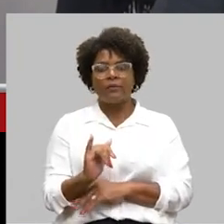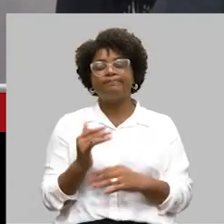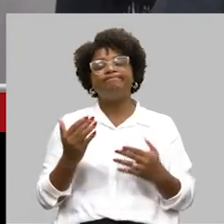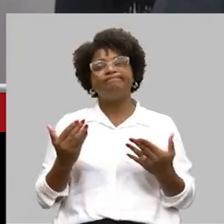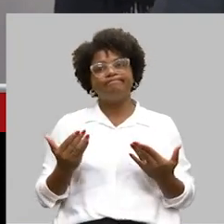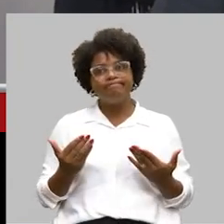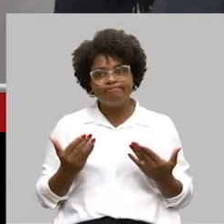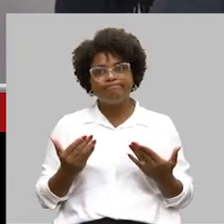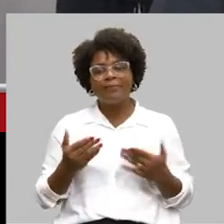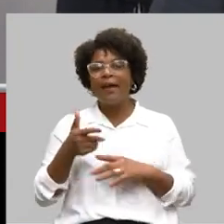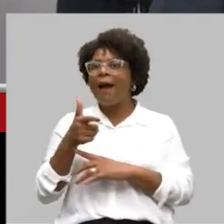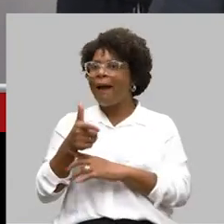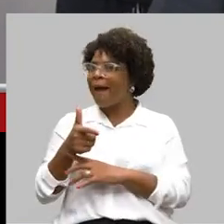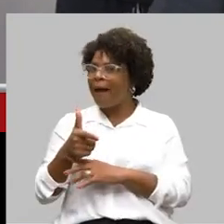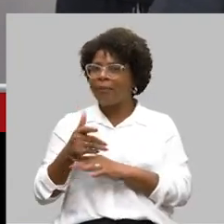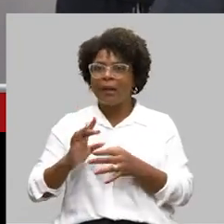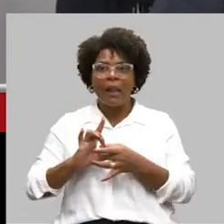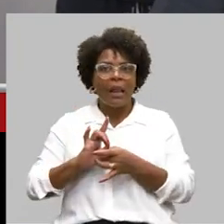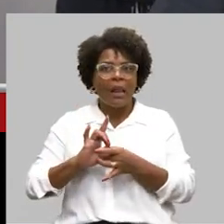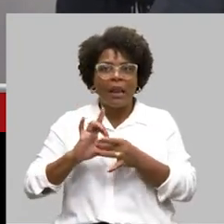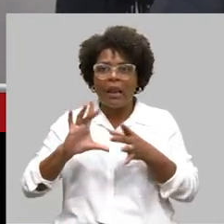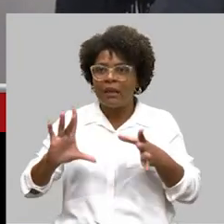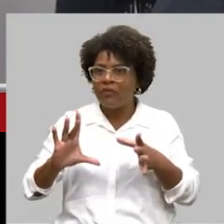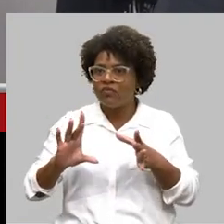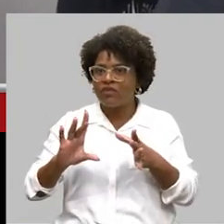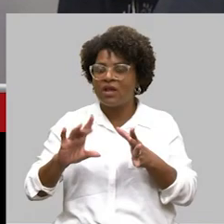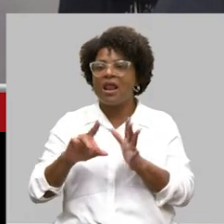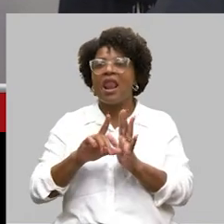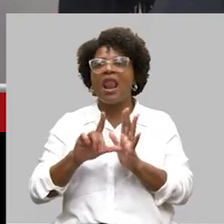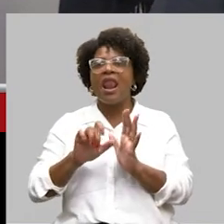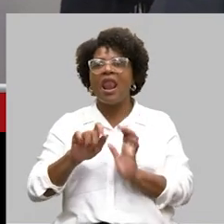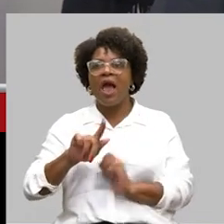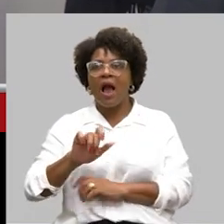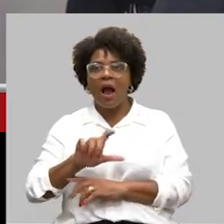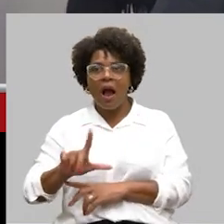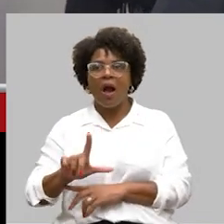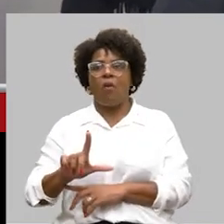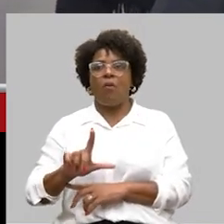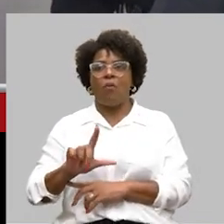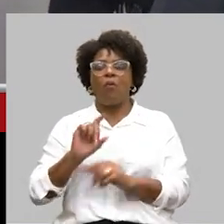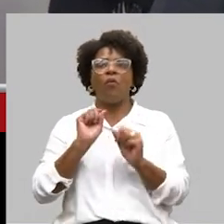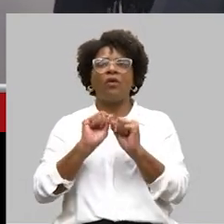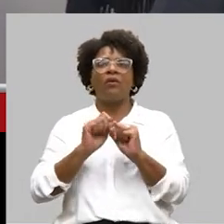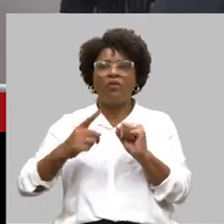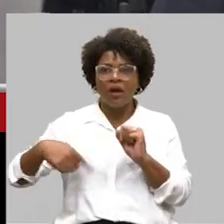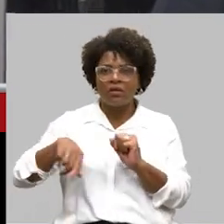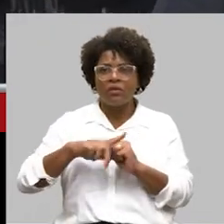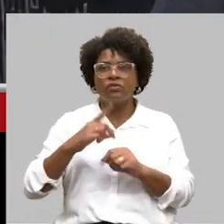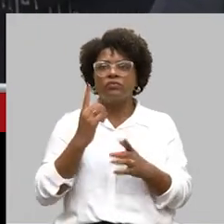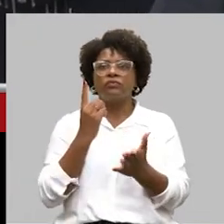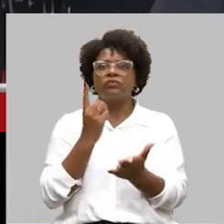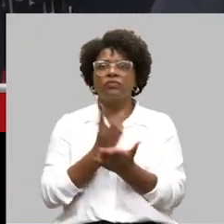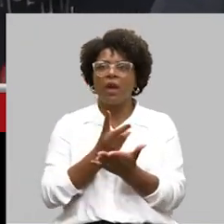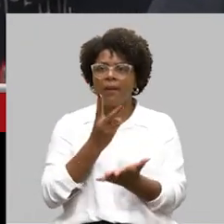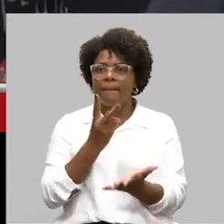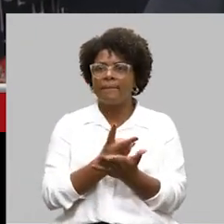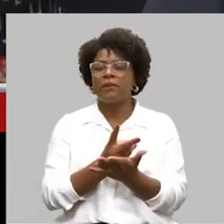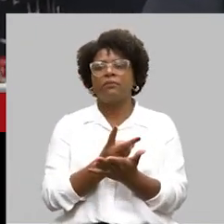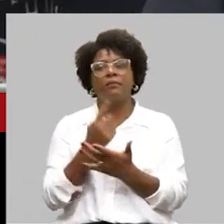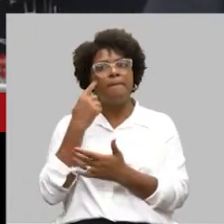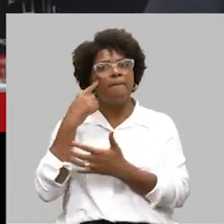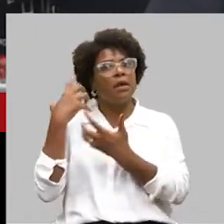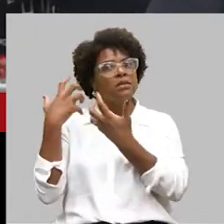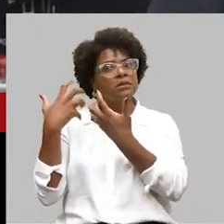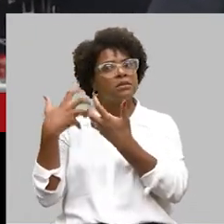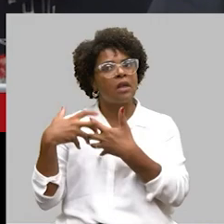adquiridas né O que nos leva sempre ao debate eh de que esse processo de armamento que o